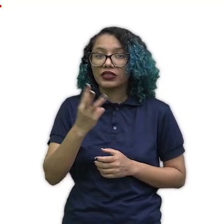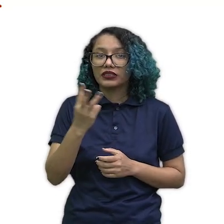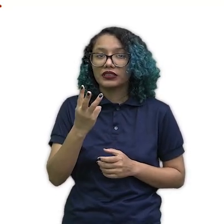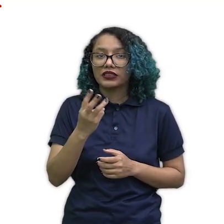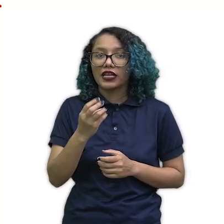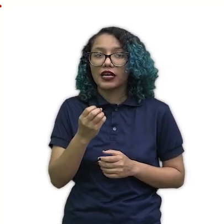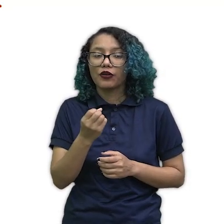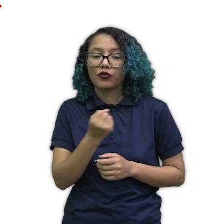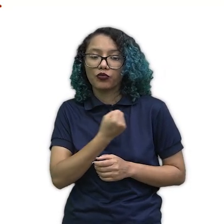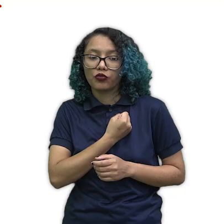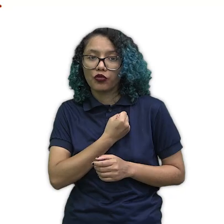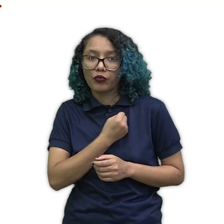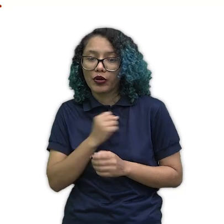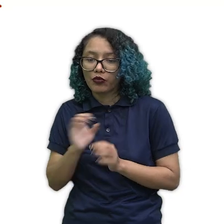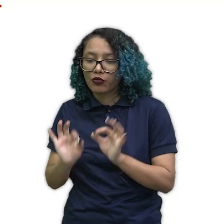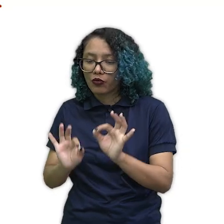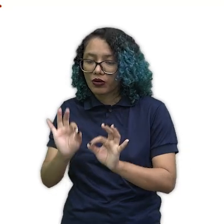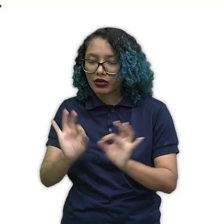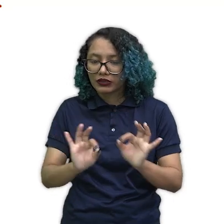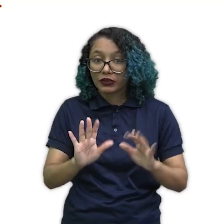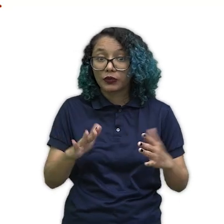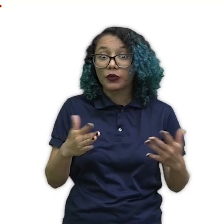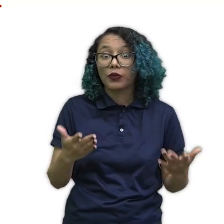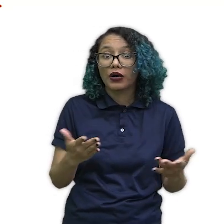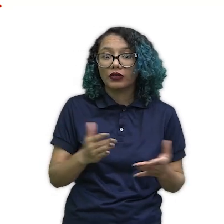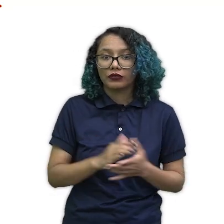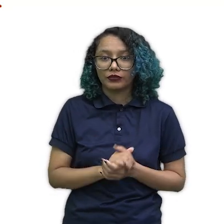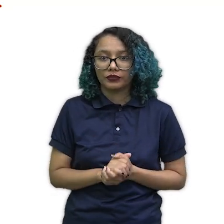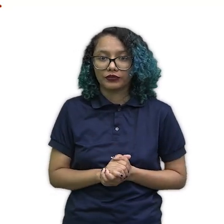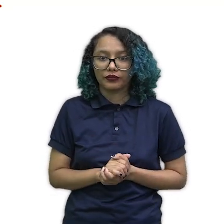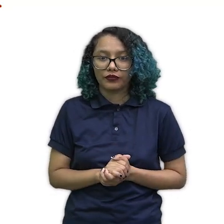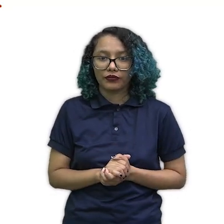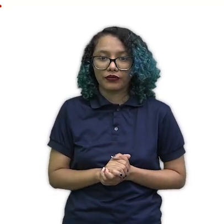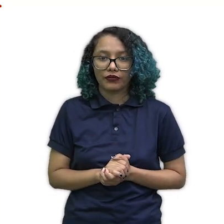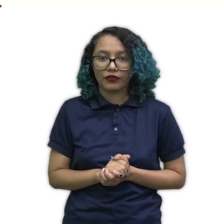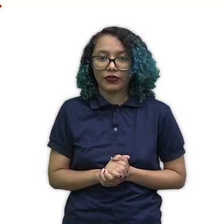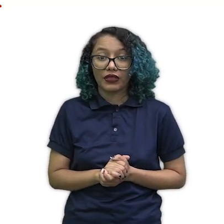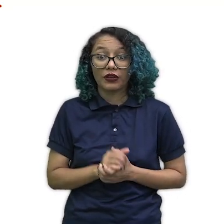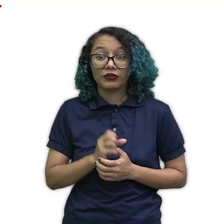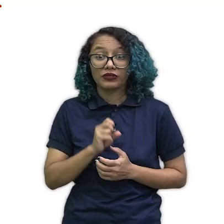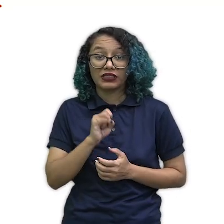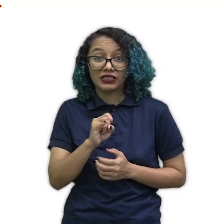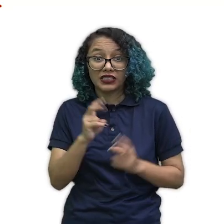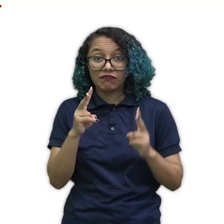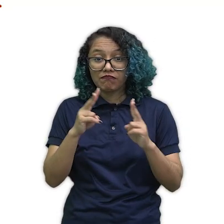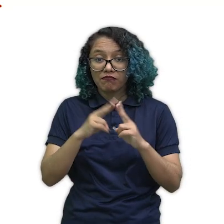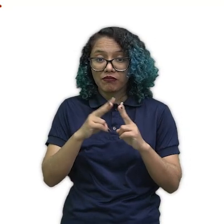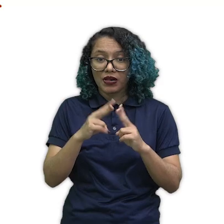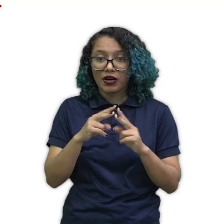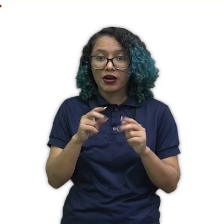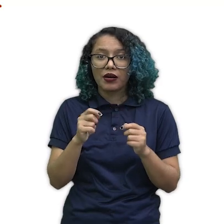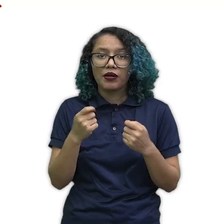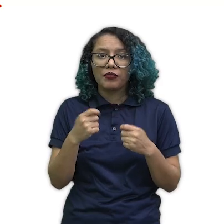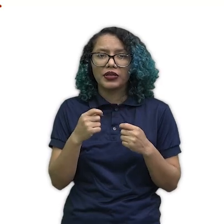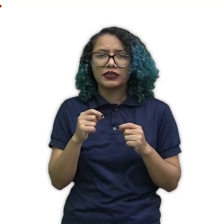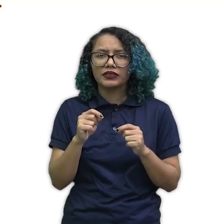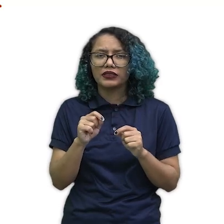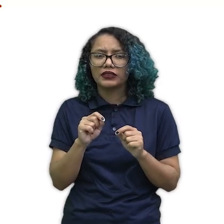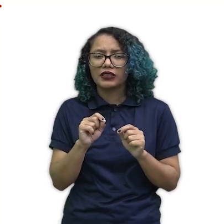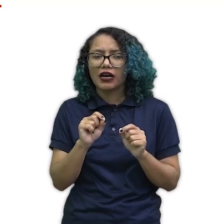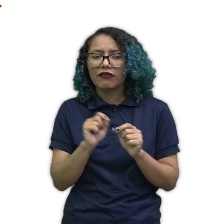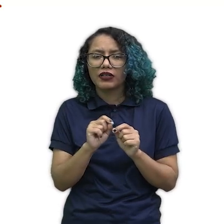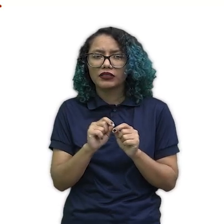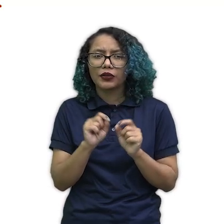ordem. Perfeito, pessoal? E aí, como a quantidade é par, o que você vai fazer de